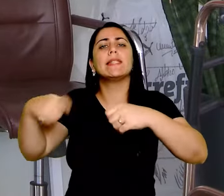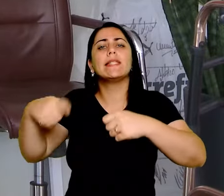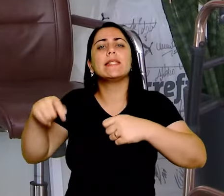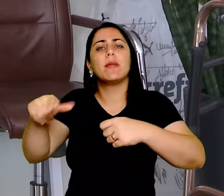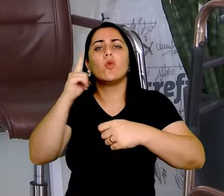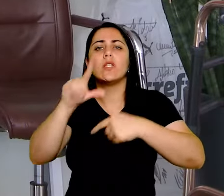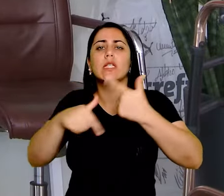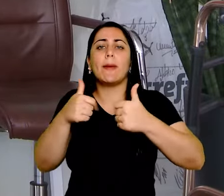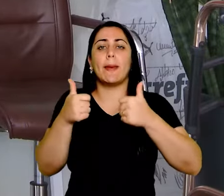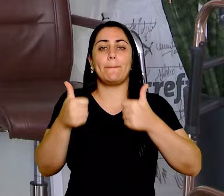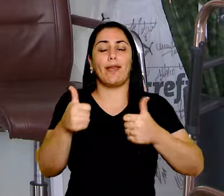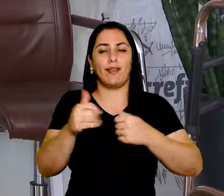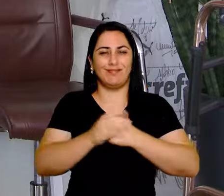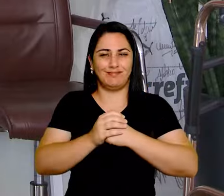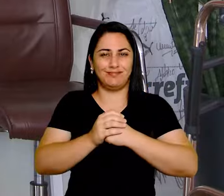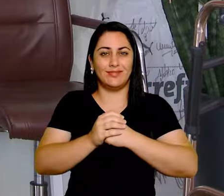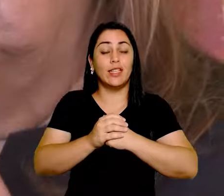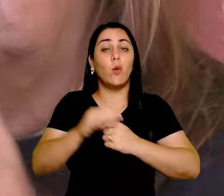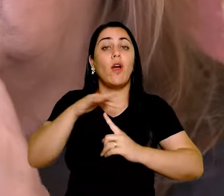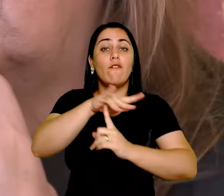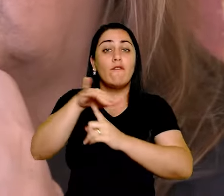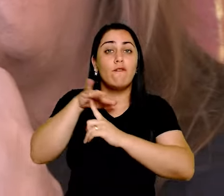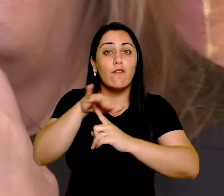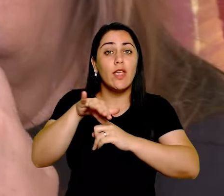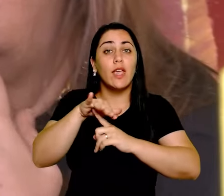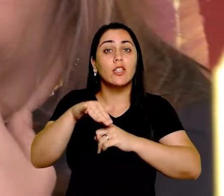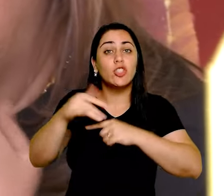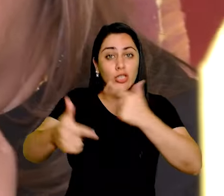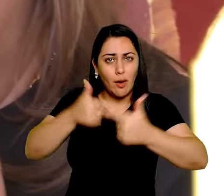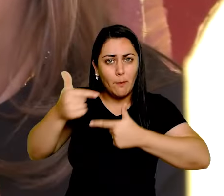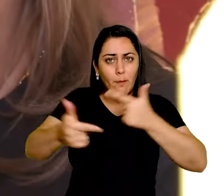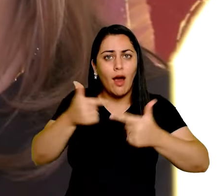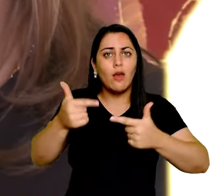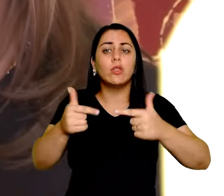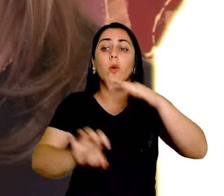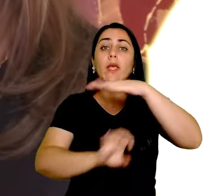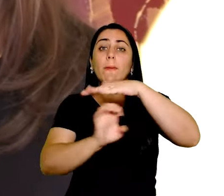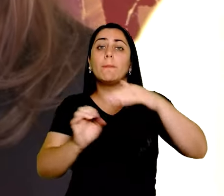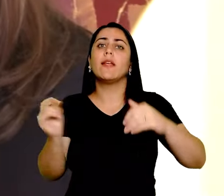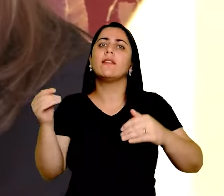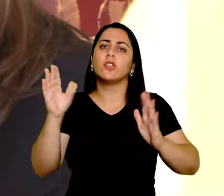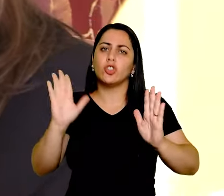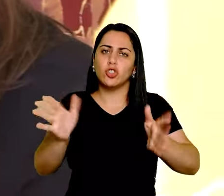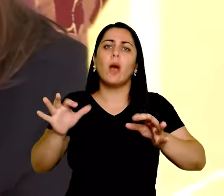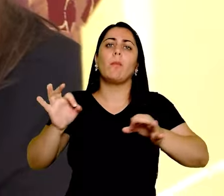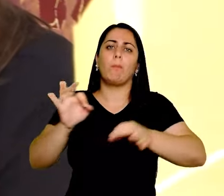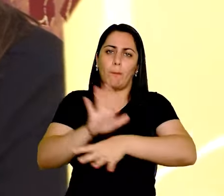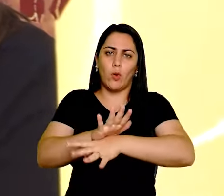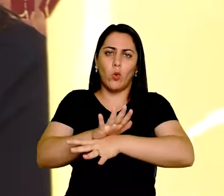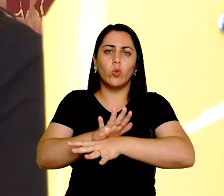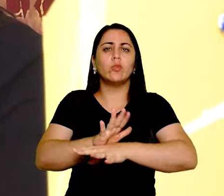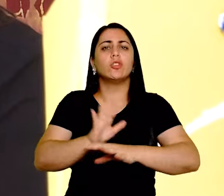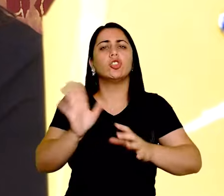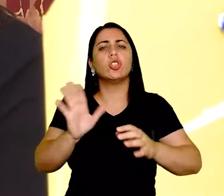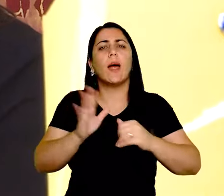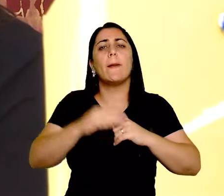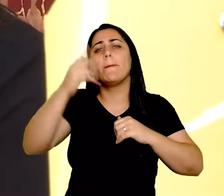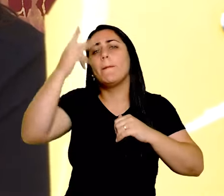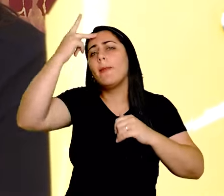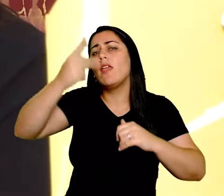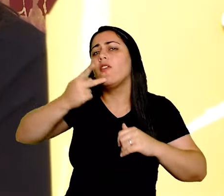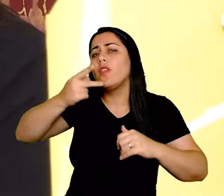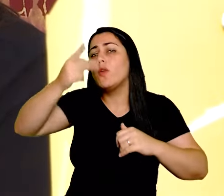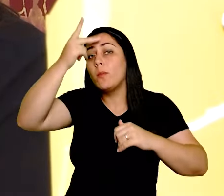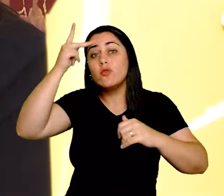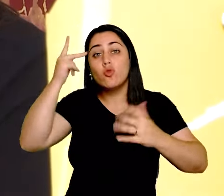dando ferramentas necessárias para o seu trabalho. E por isso, quando tem a feira de empregabilidade, essas empresas, quando elas vêm, elas já vêm